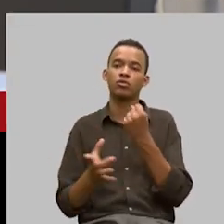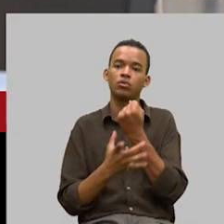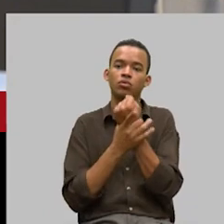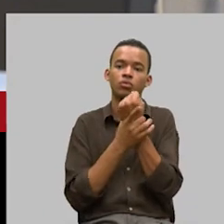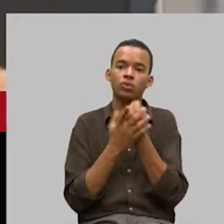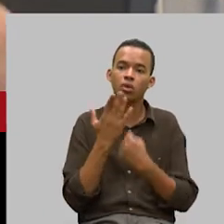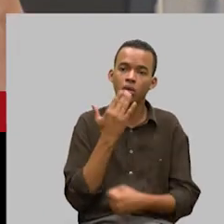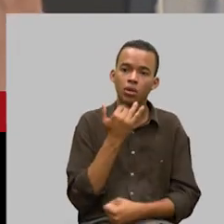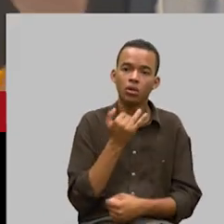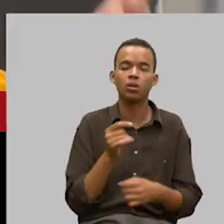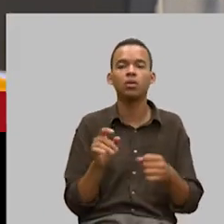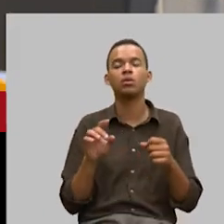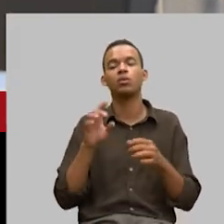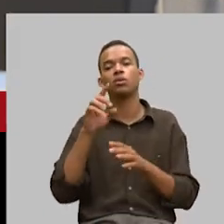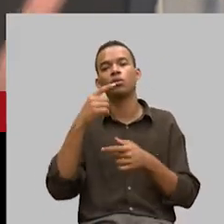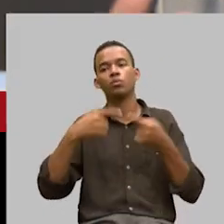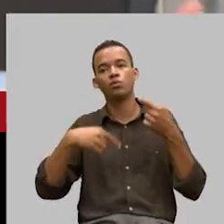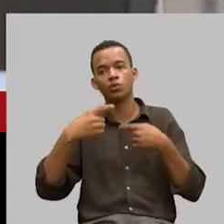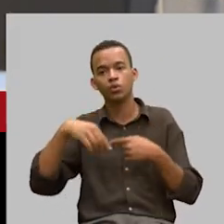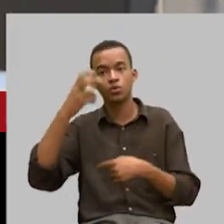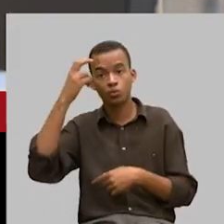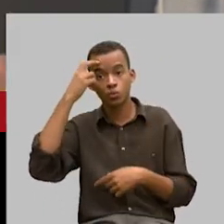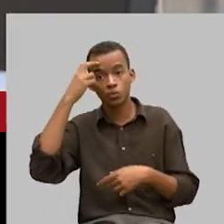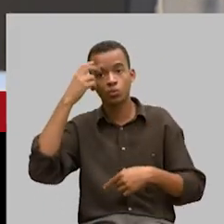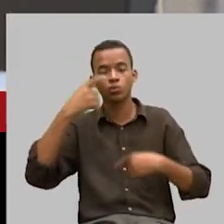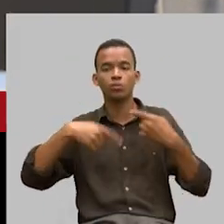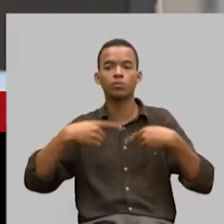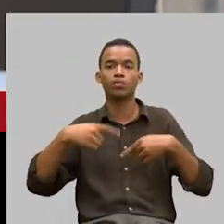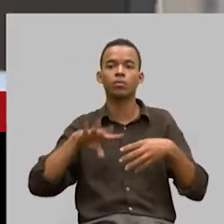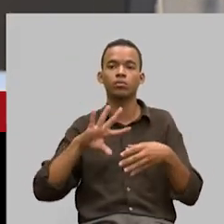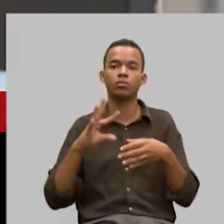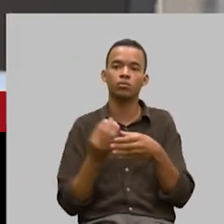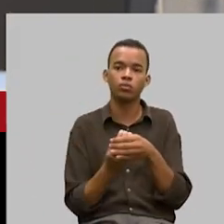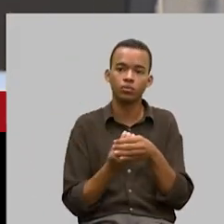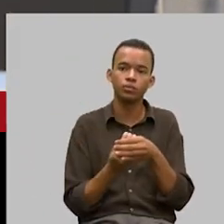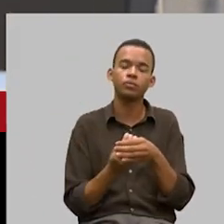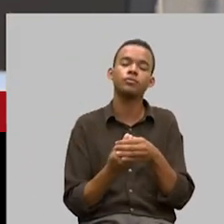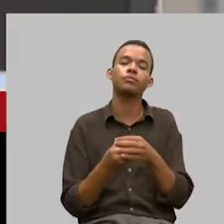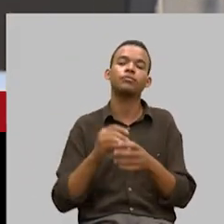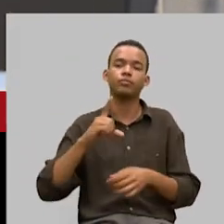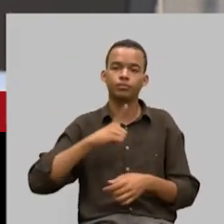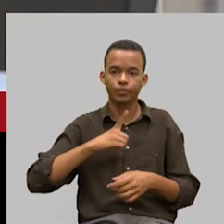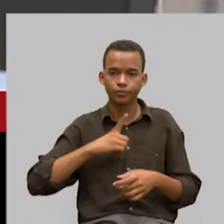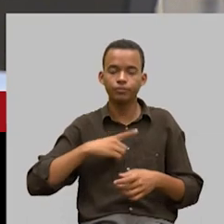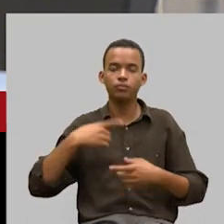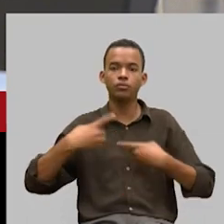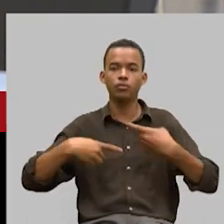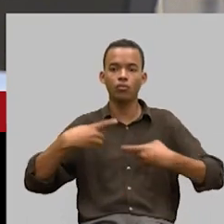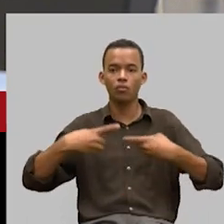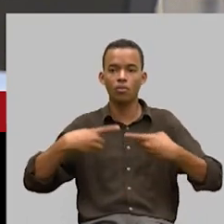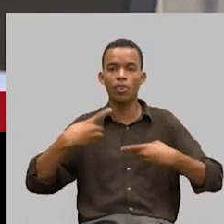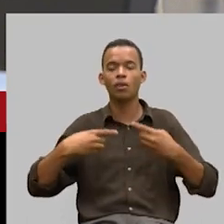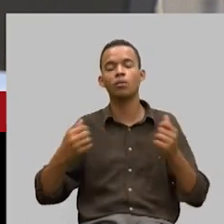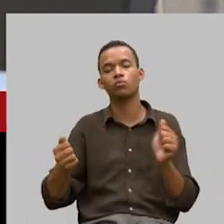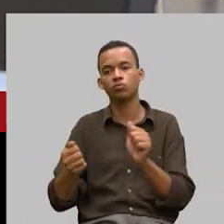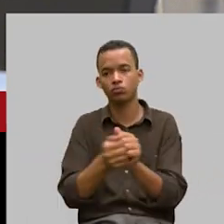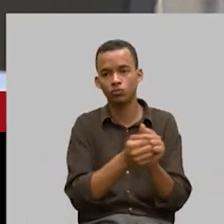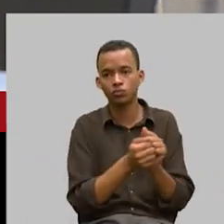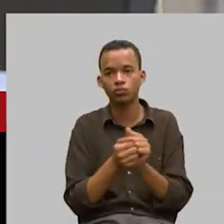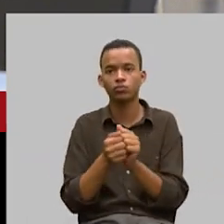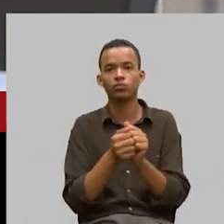de Cultura as políticas de inclusão tudo isso que a gente tá né em debate estão juntos mas isso significa